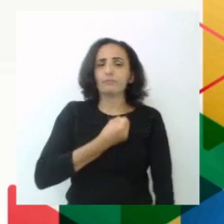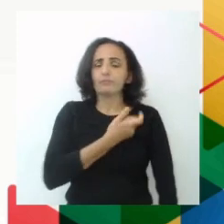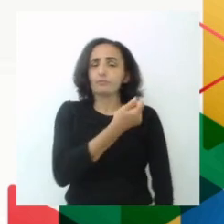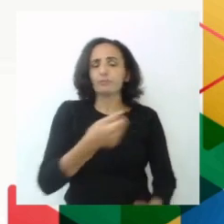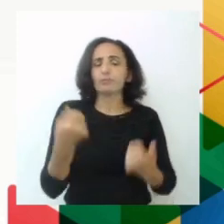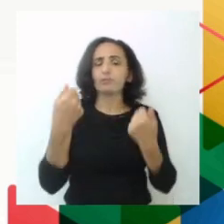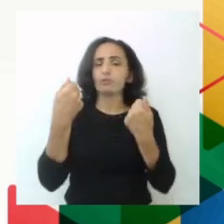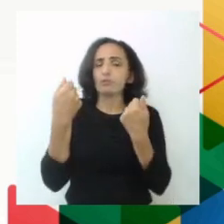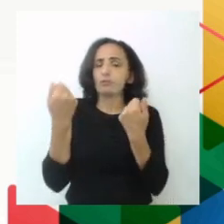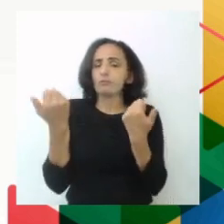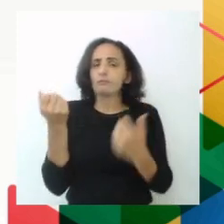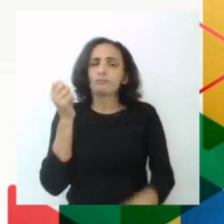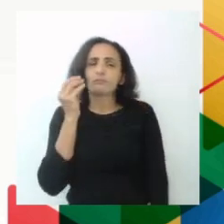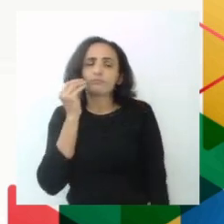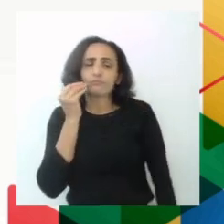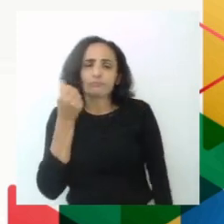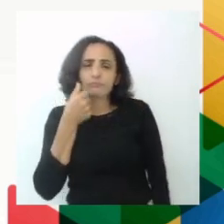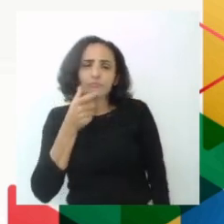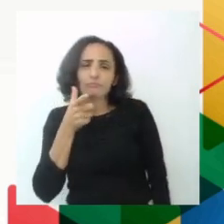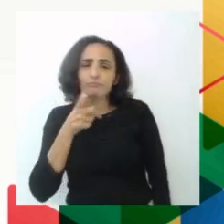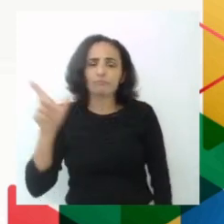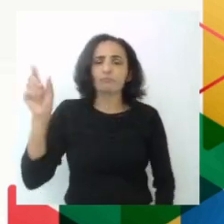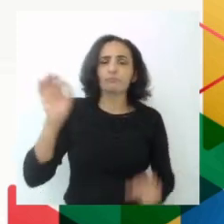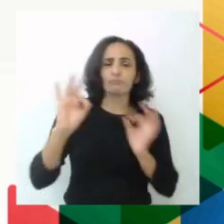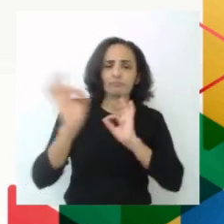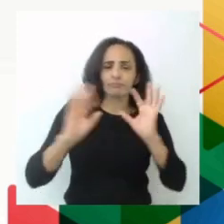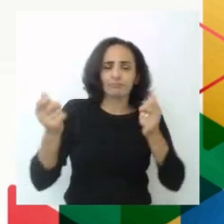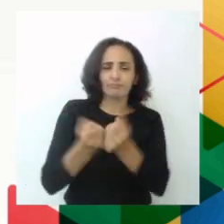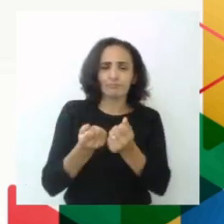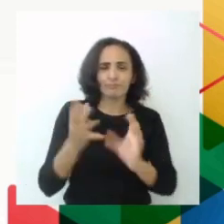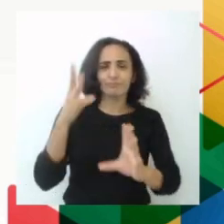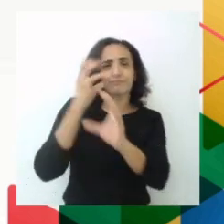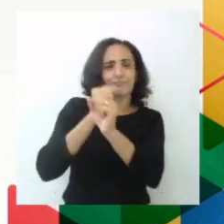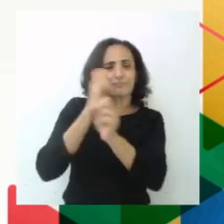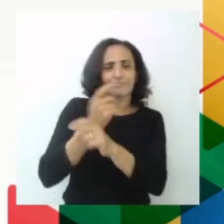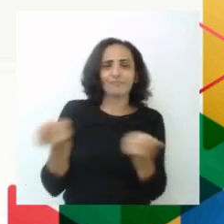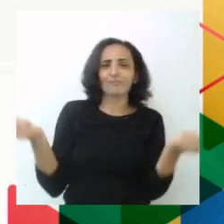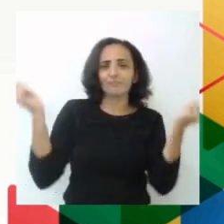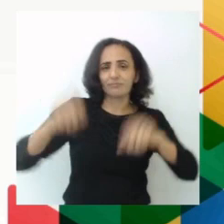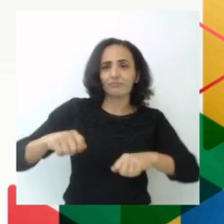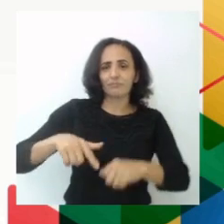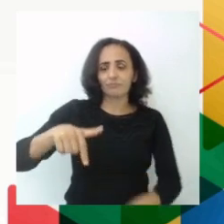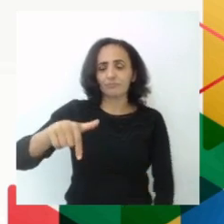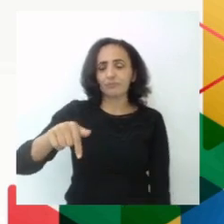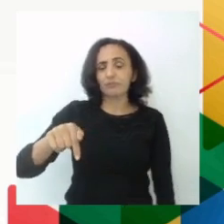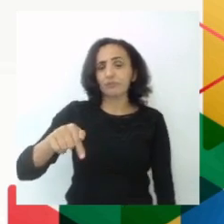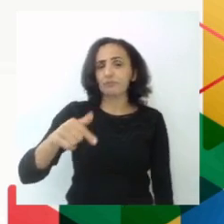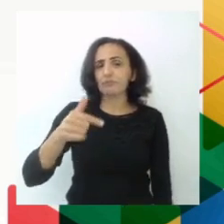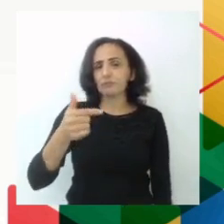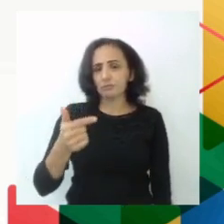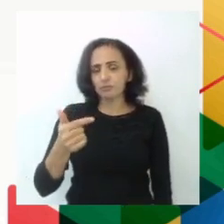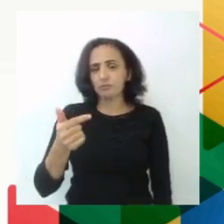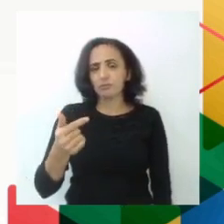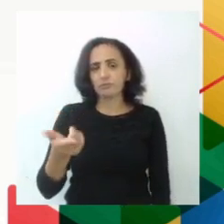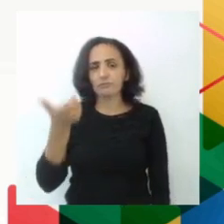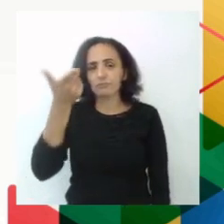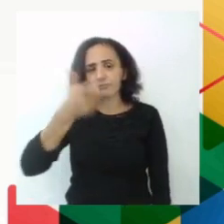consegue formar, basta multiplicar esse total de possibilidades, que dá 72 elementos.